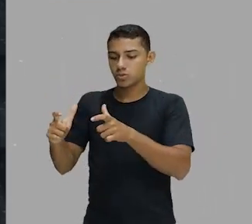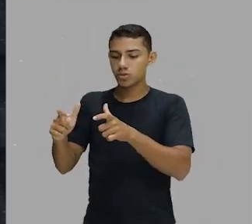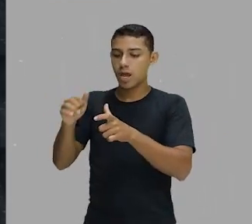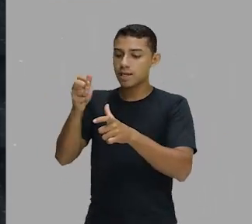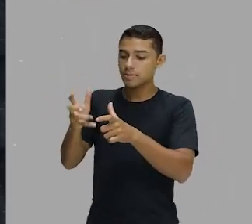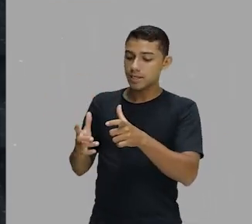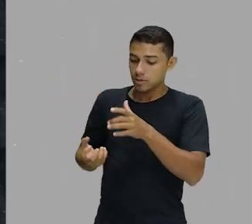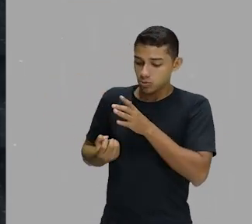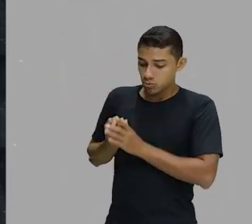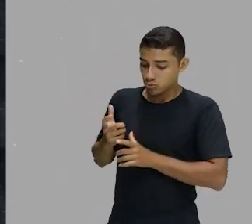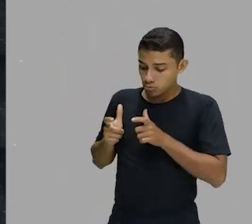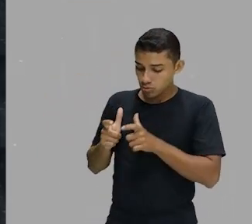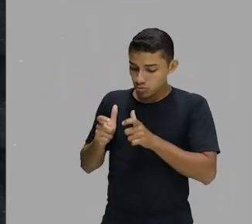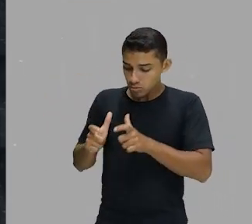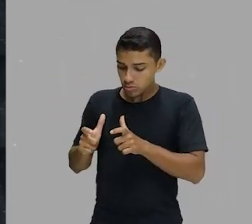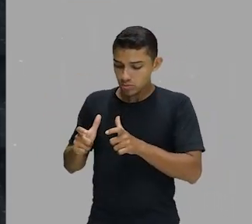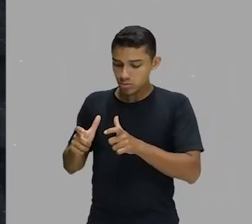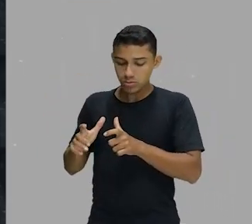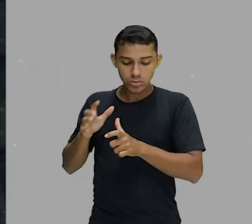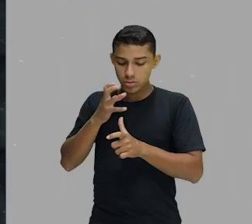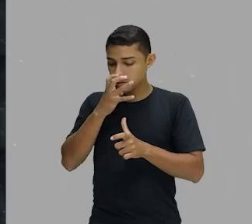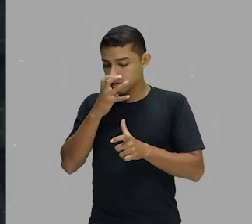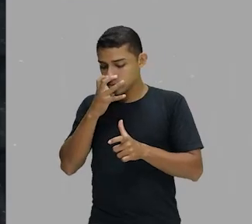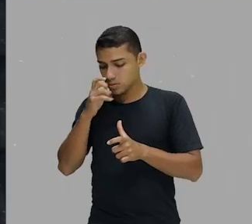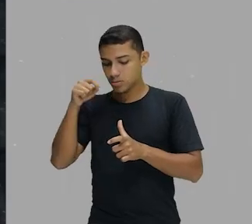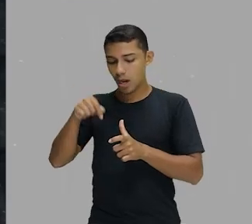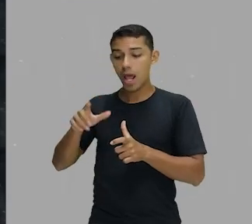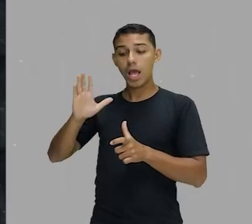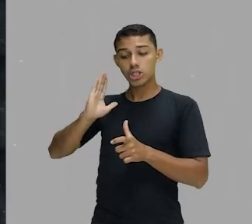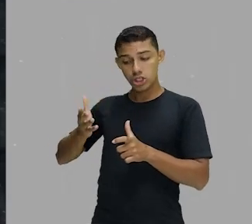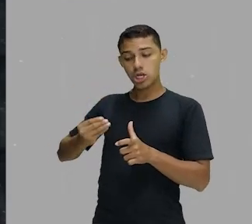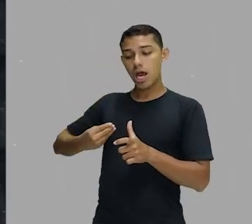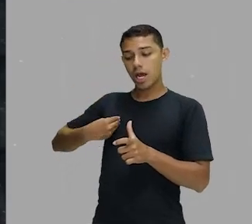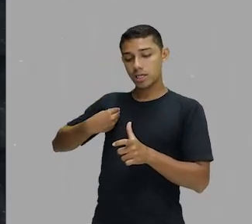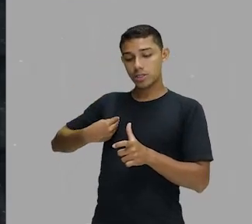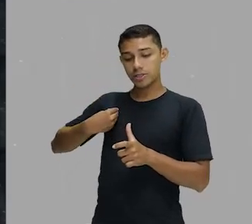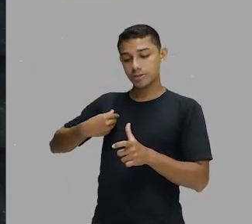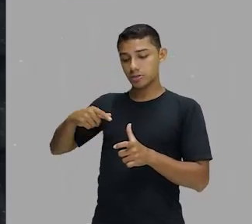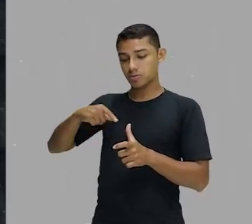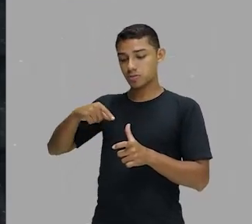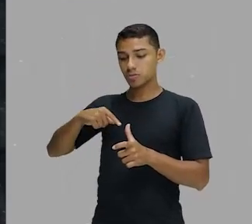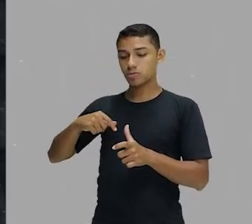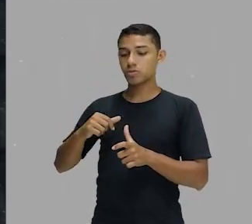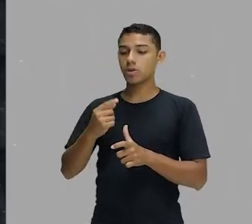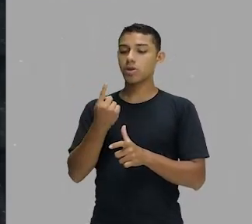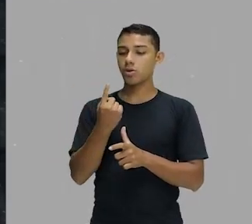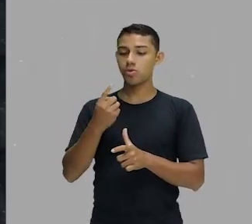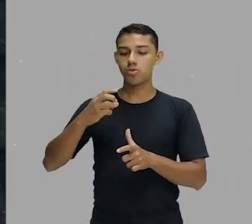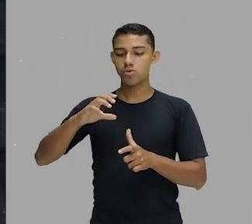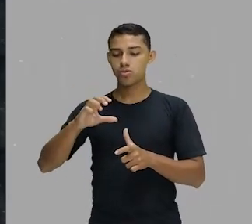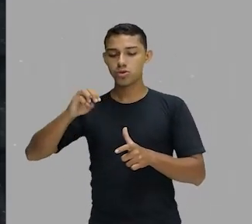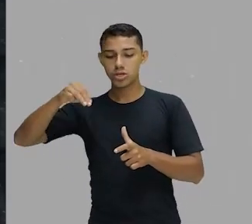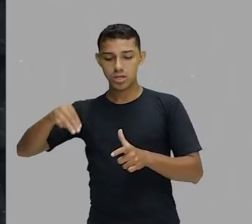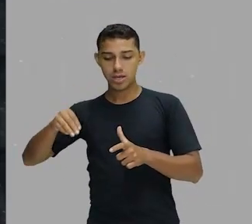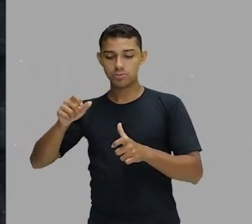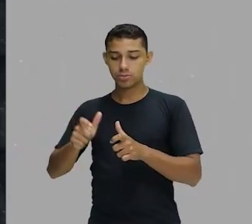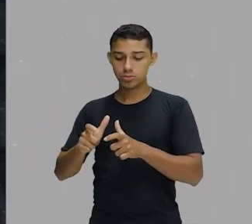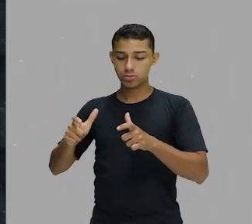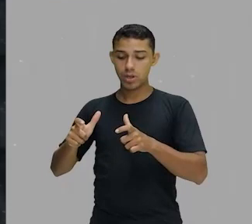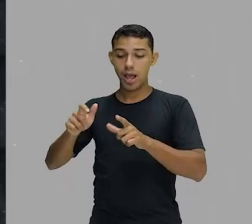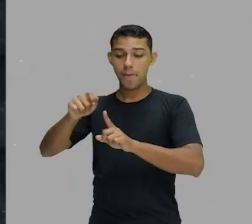foi dito que, durante as observações, né, percebeu-se que a cada mês o diâmetro da folha da